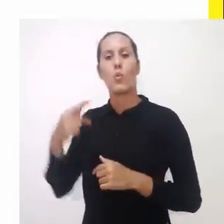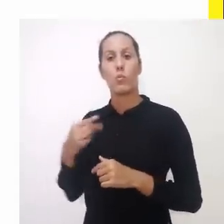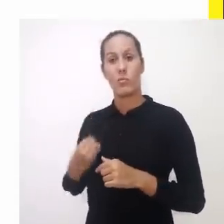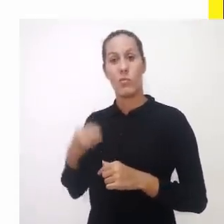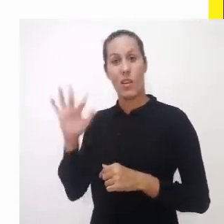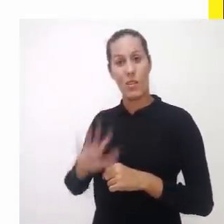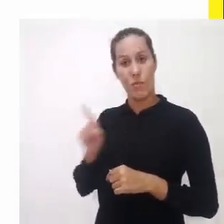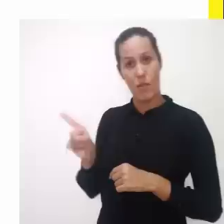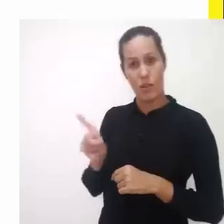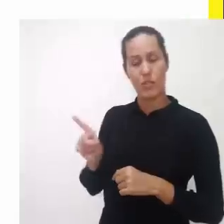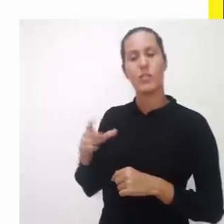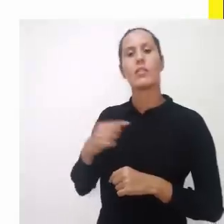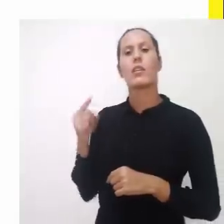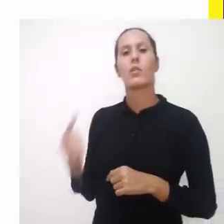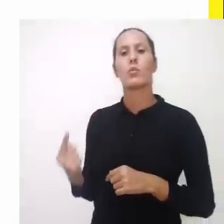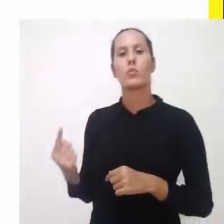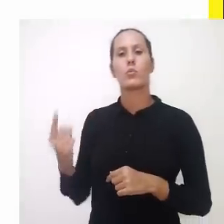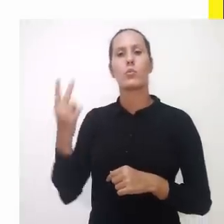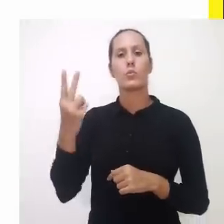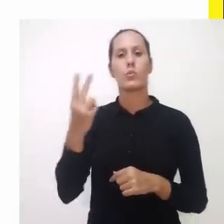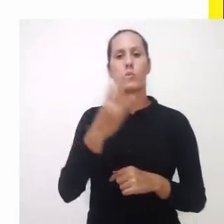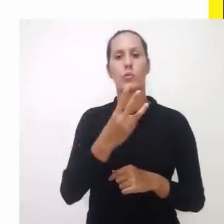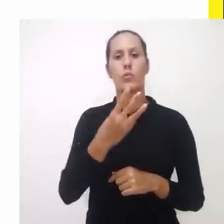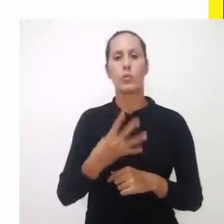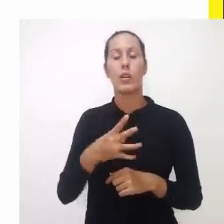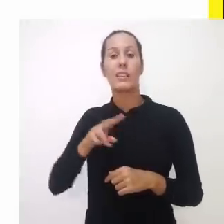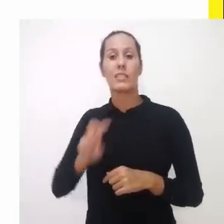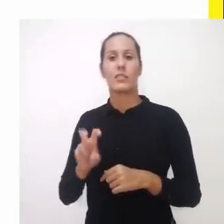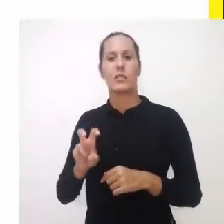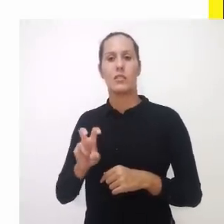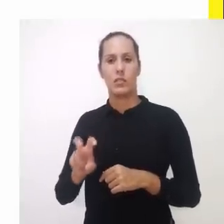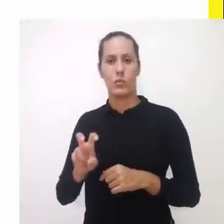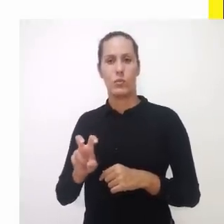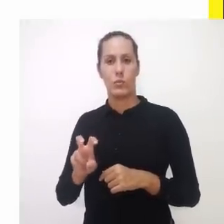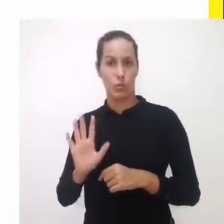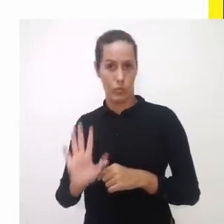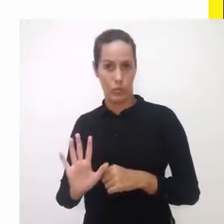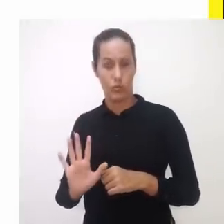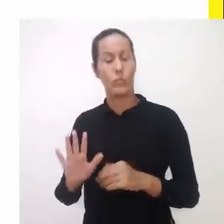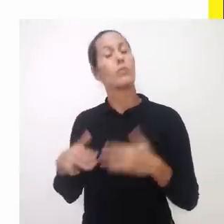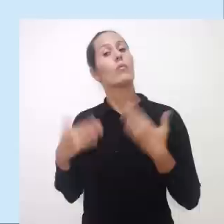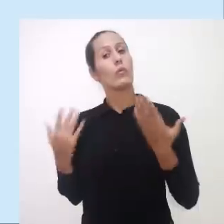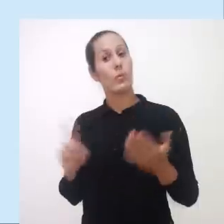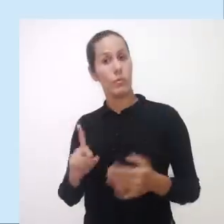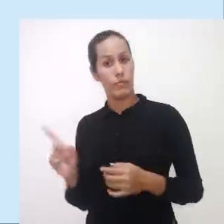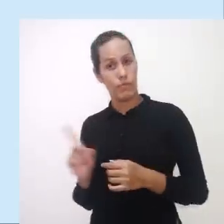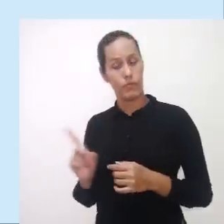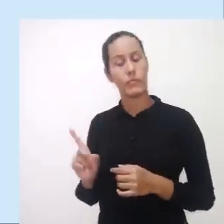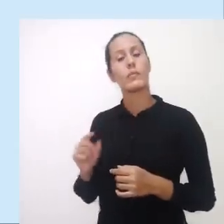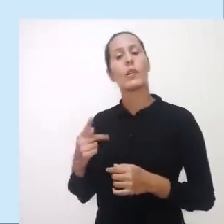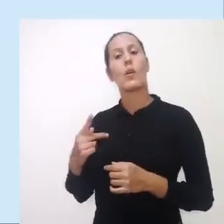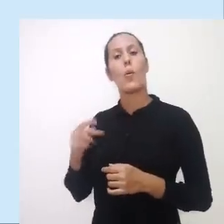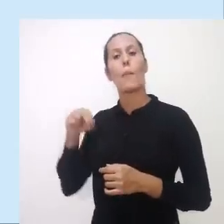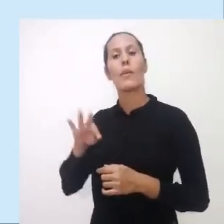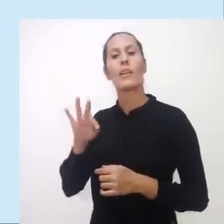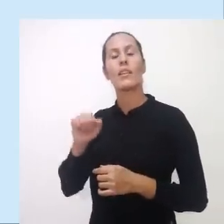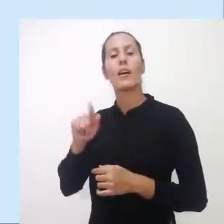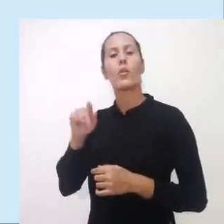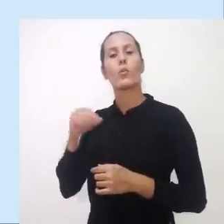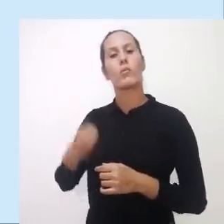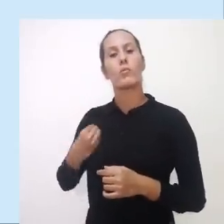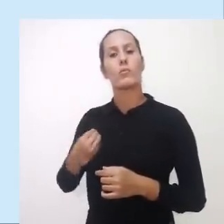tem 1, 2, 3, 4, 5. Certo? Então, o pentágono tem 5